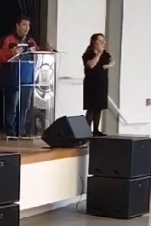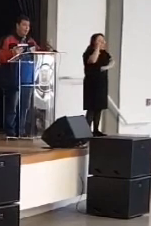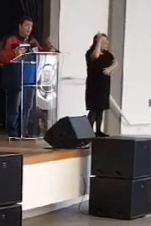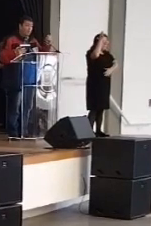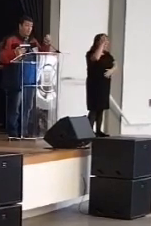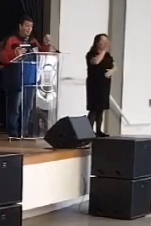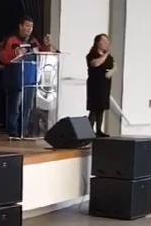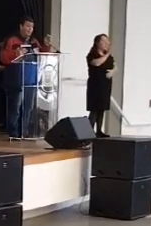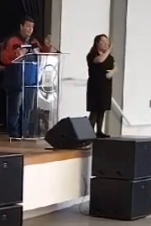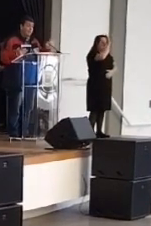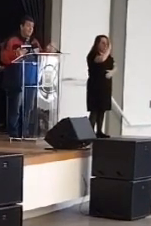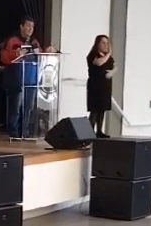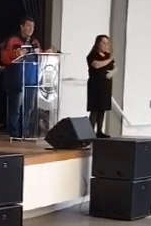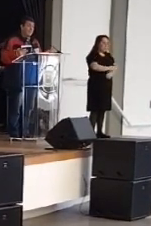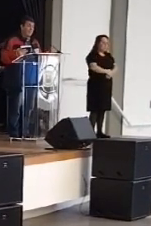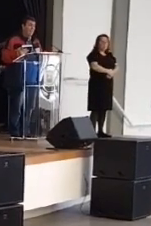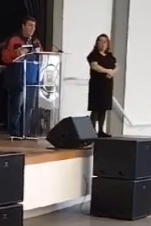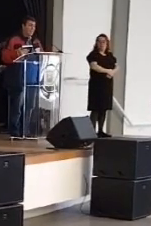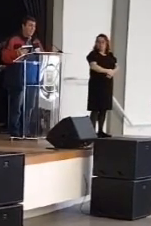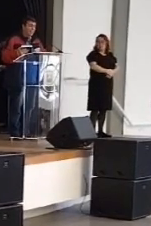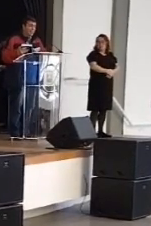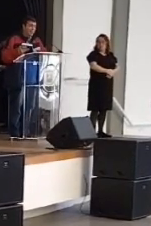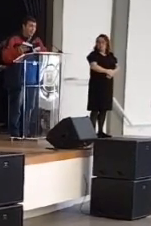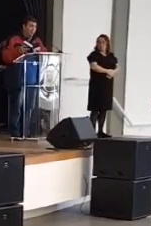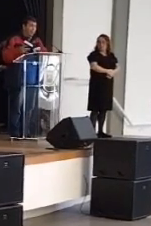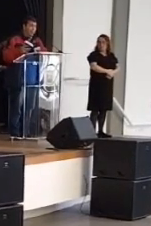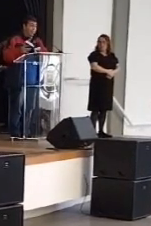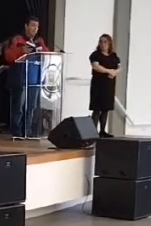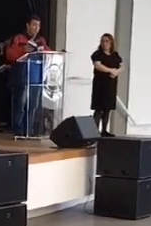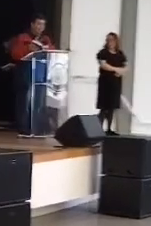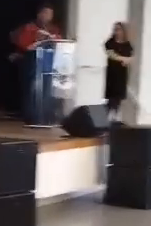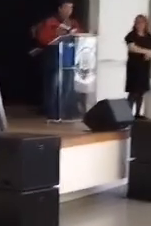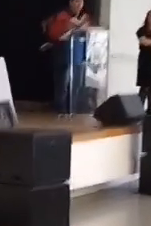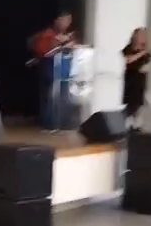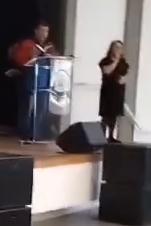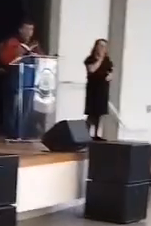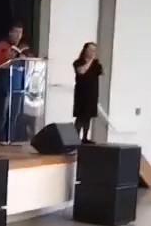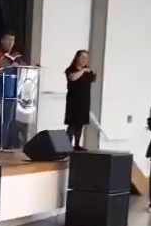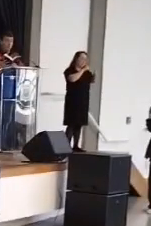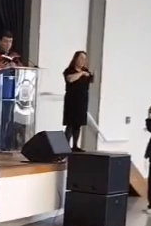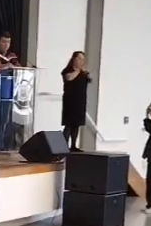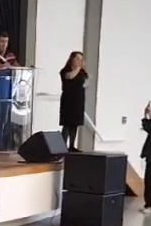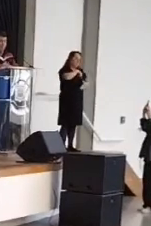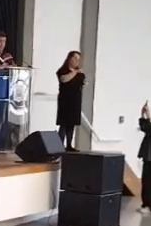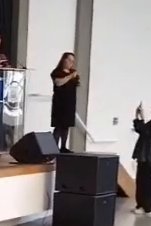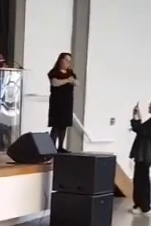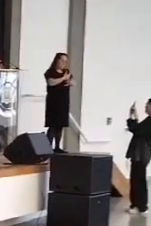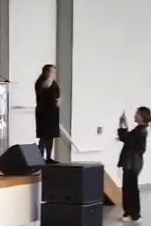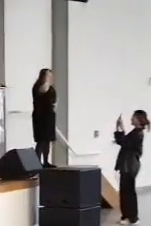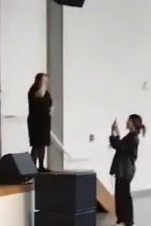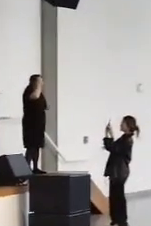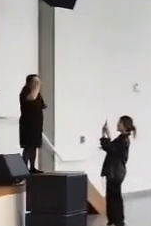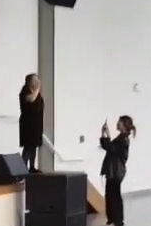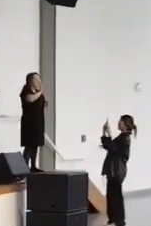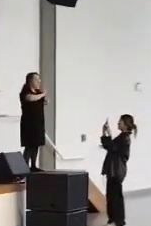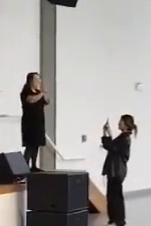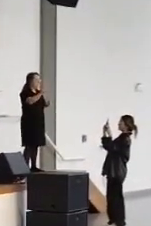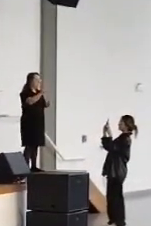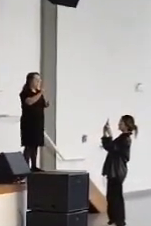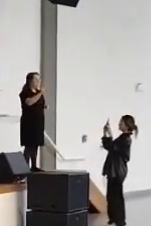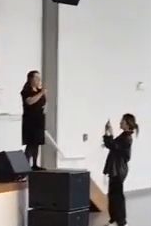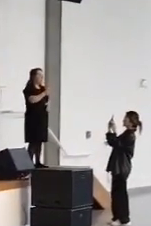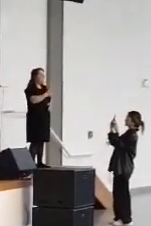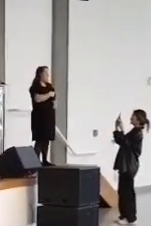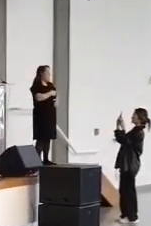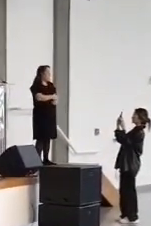procurar André Cardoso Pereira nas redes sociais, no Instagram. Agora eu vou ler aqui o poema para vocês conhecerem. O autista não é um